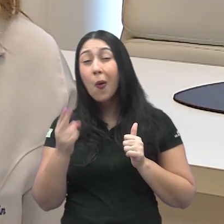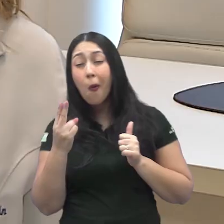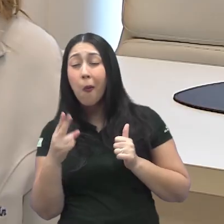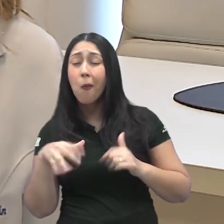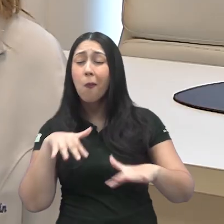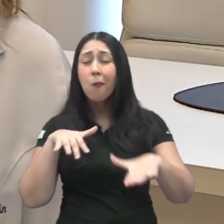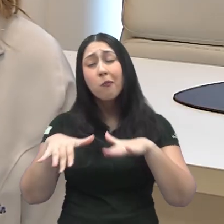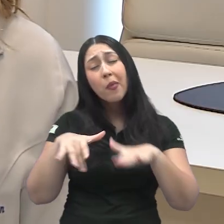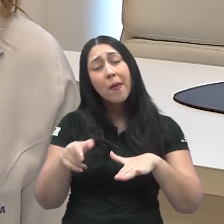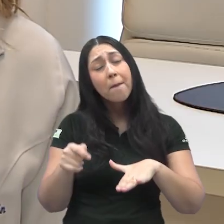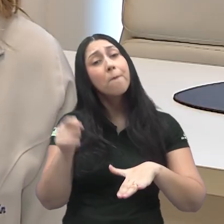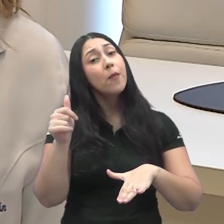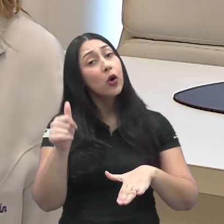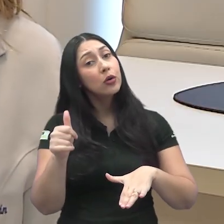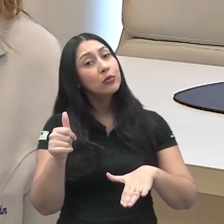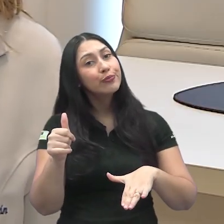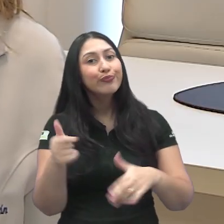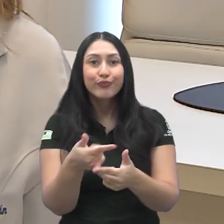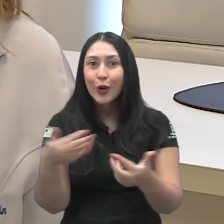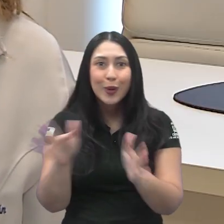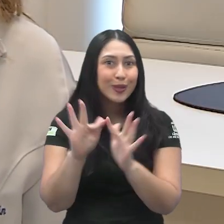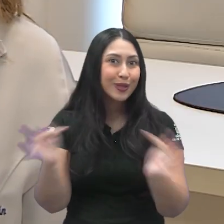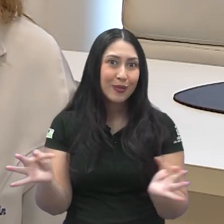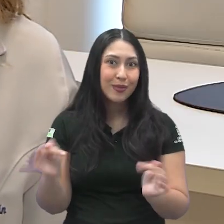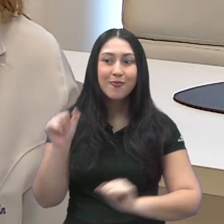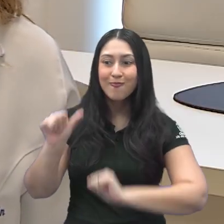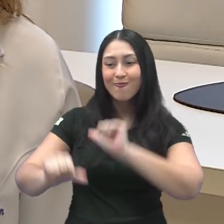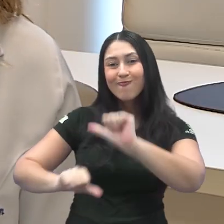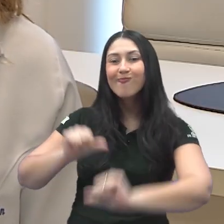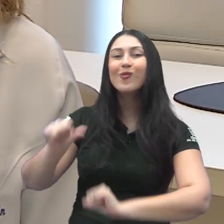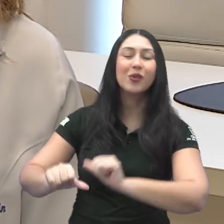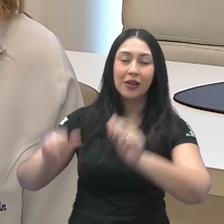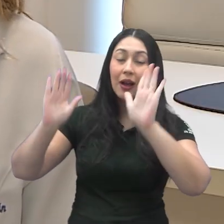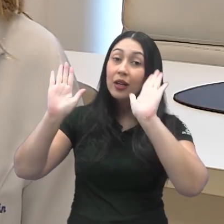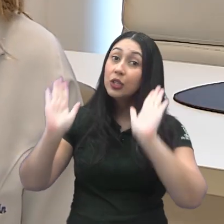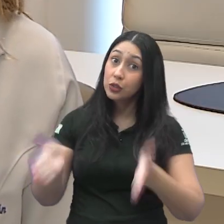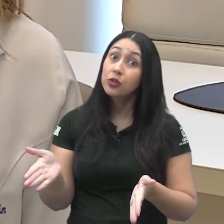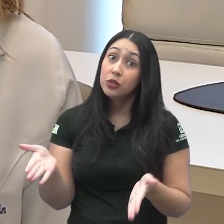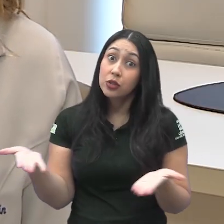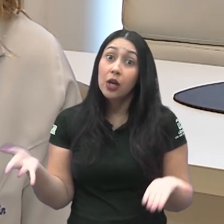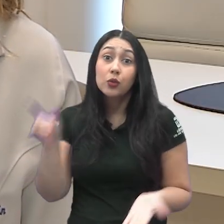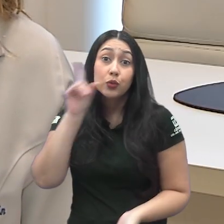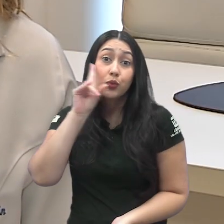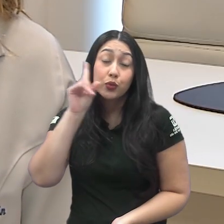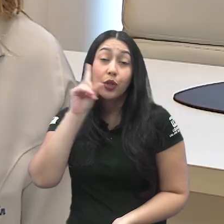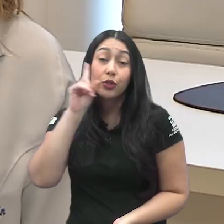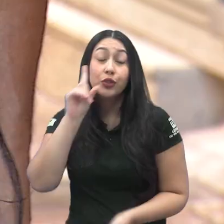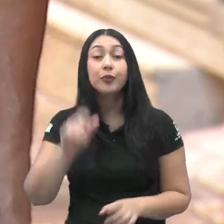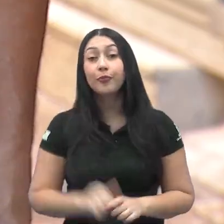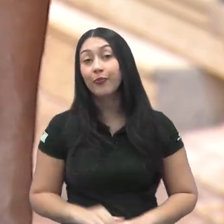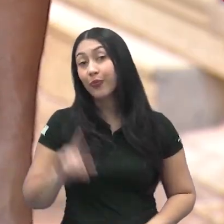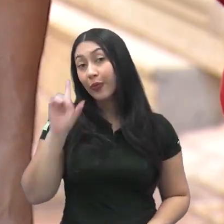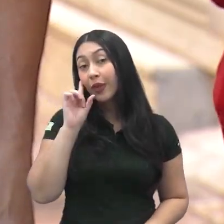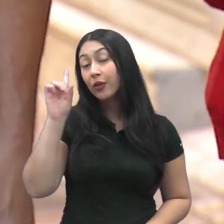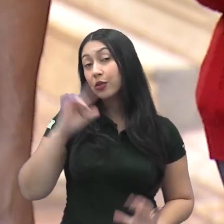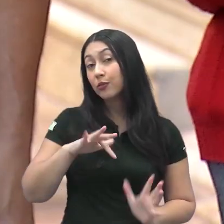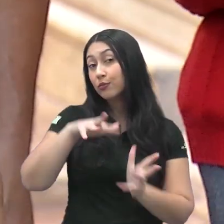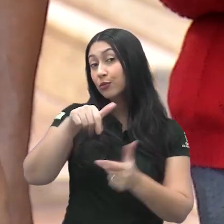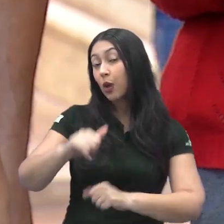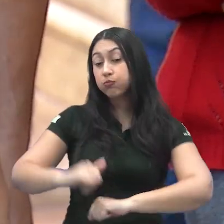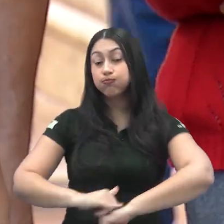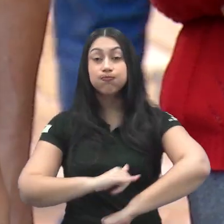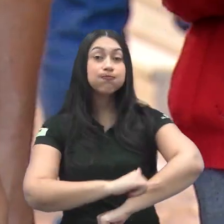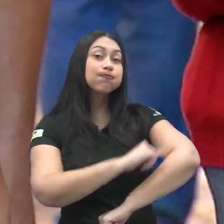pouco de movimento no seu dia a dia. Isso seriam coisas simples da pessoa já tentar colocar na sua própria rotina, no seu dia a dia. O Dia Mundial